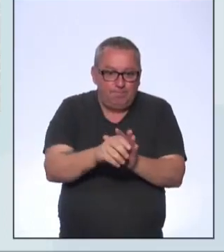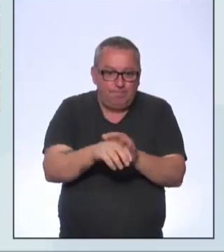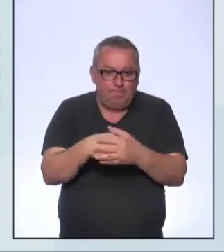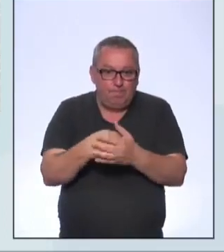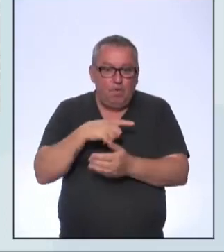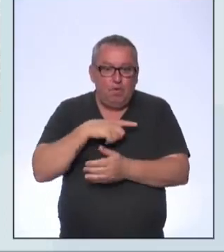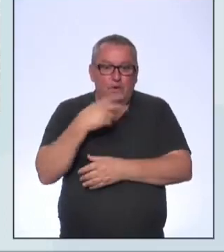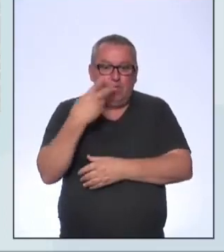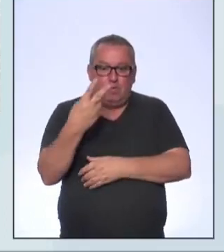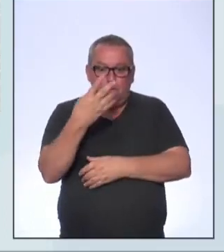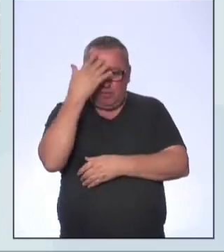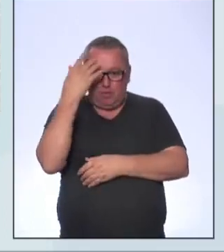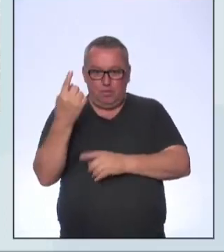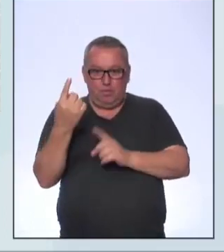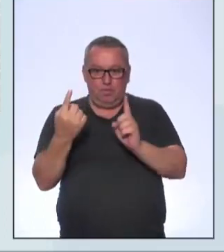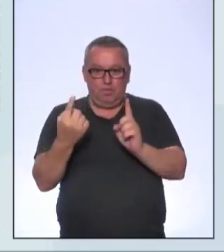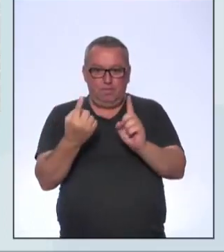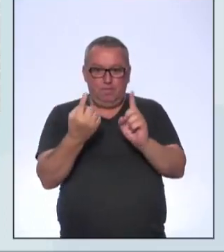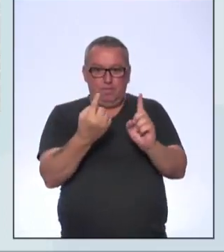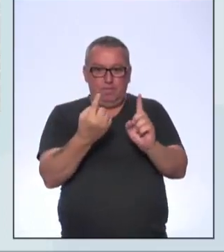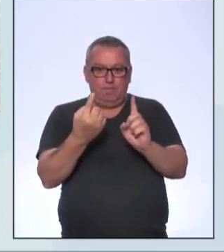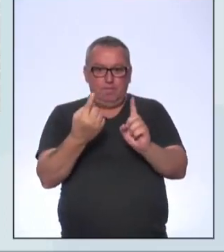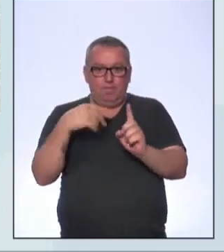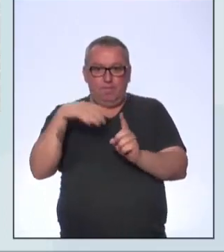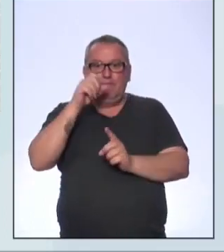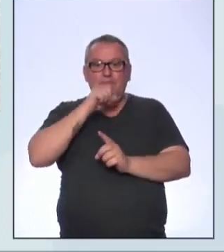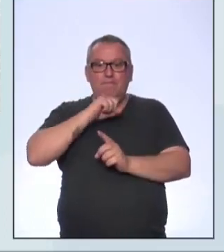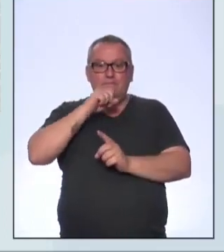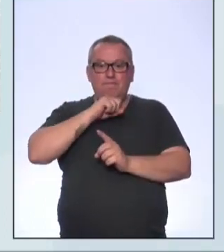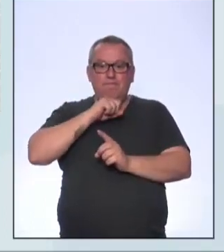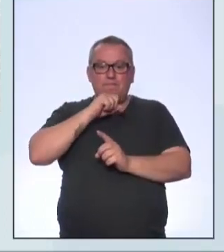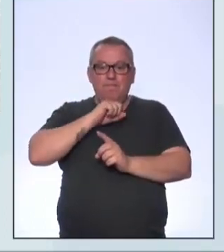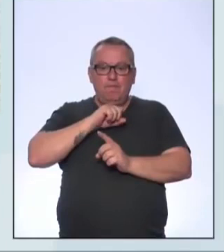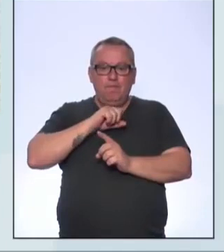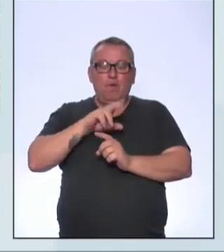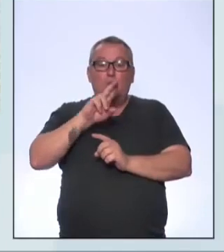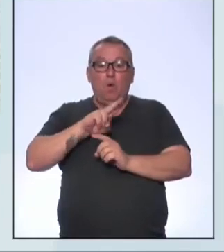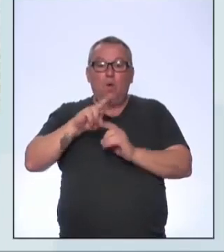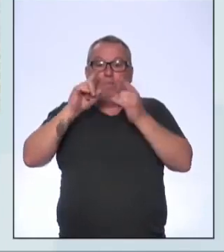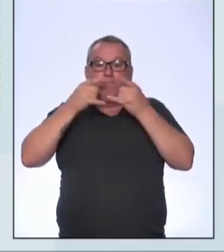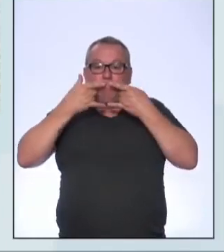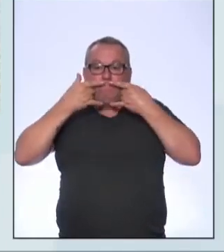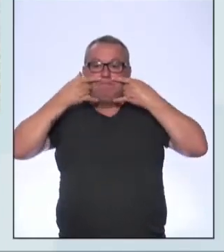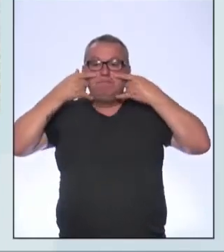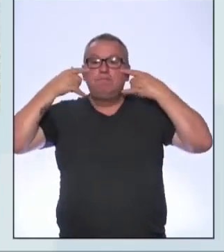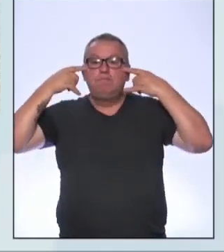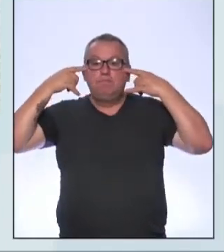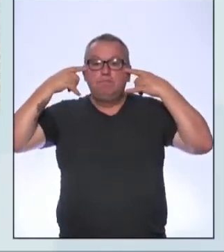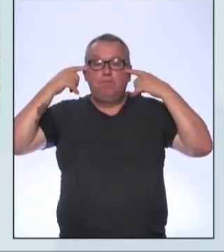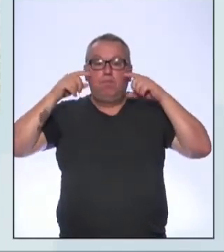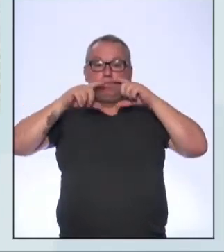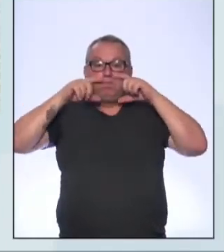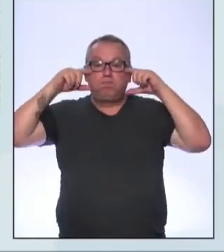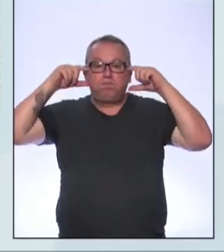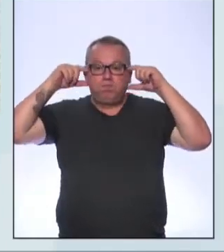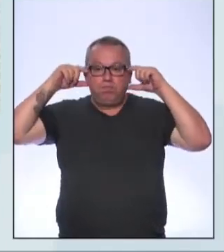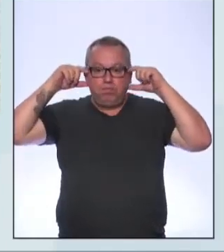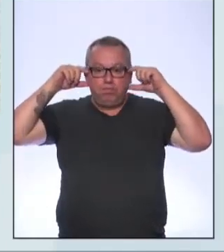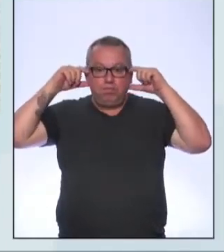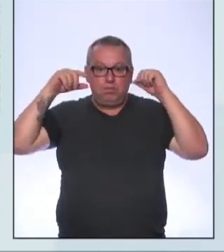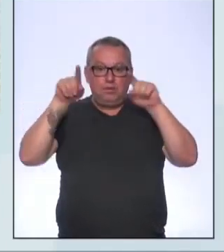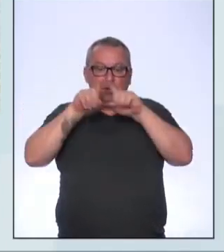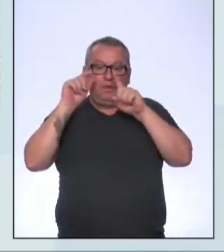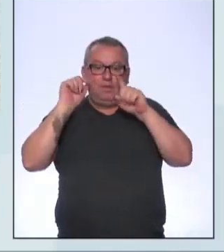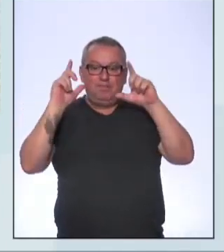duas pessoas, né, duas pessoas de provavelmente mais idade, né, um senhor e uma senhora, usando máscaras, e essa senhora tirando